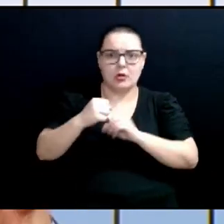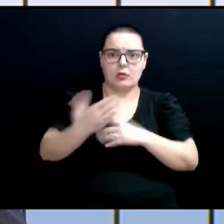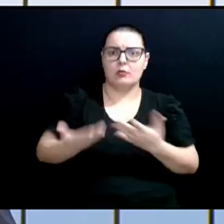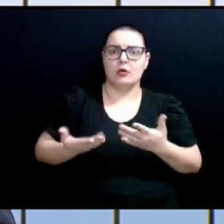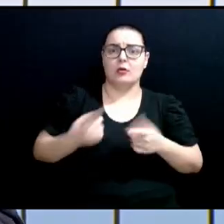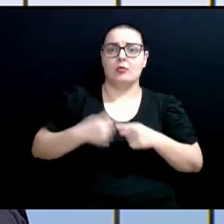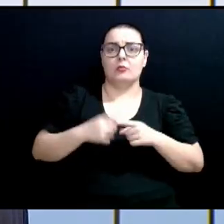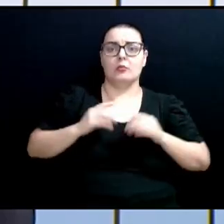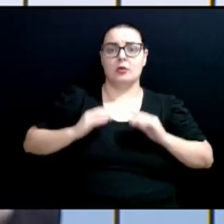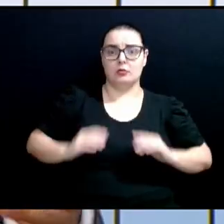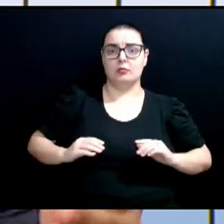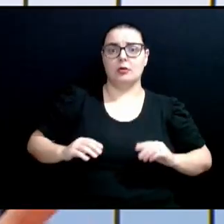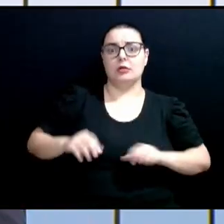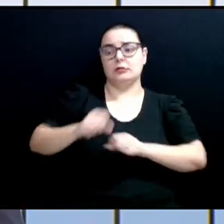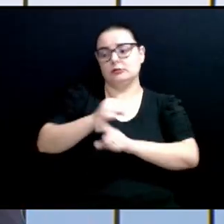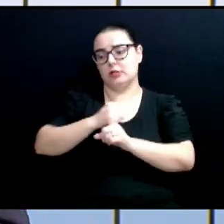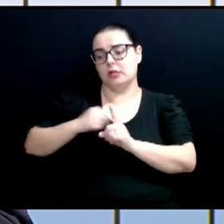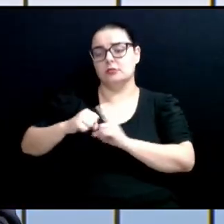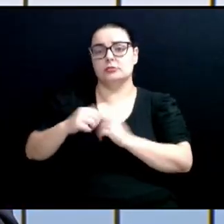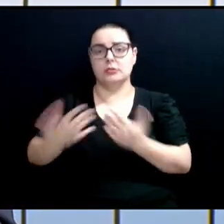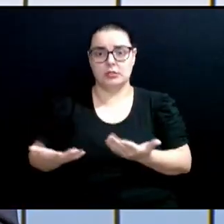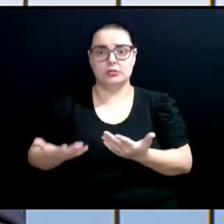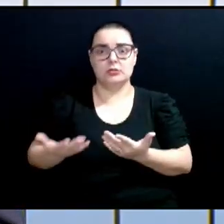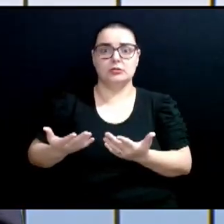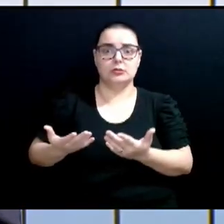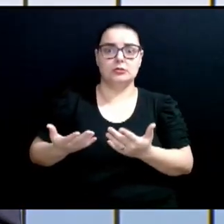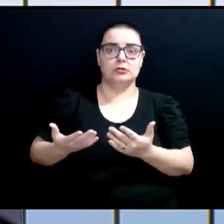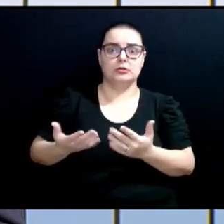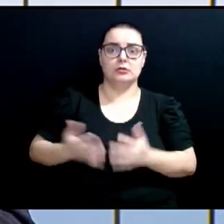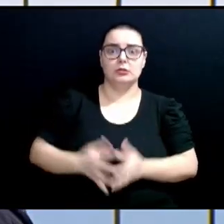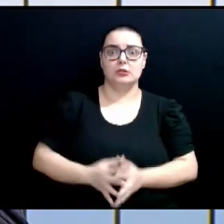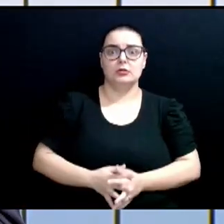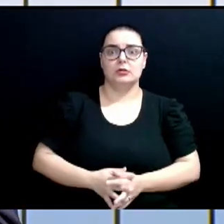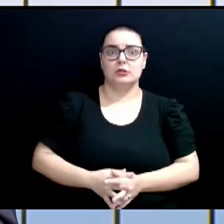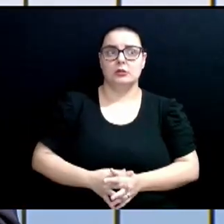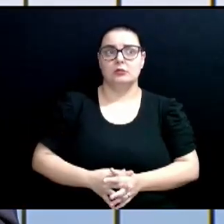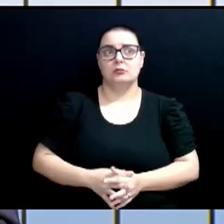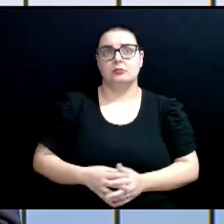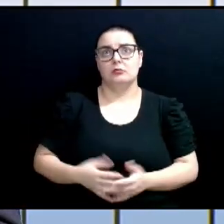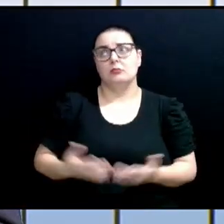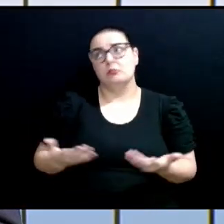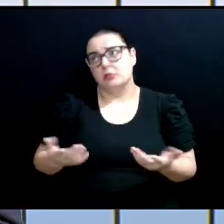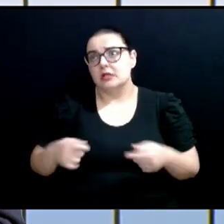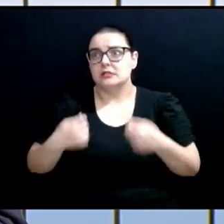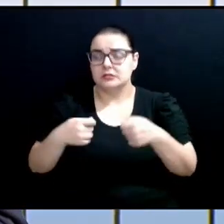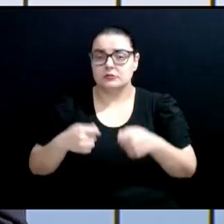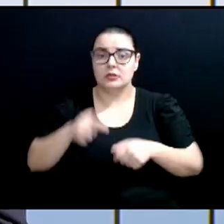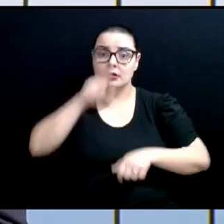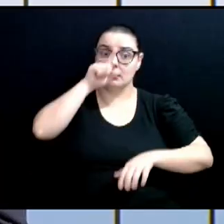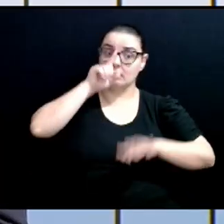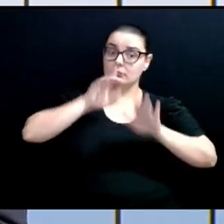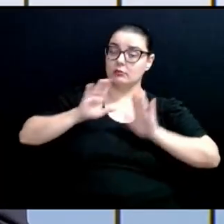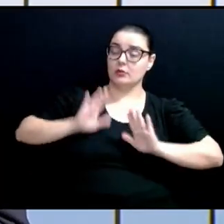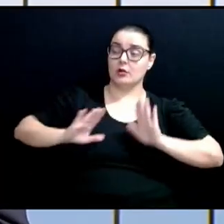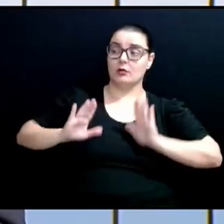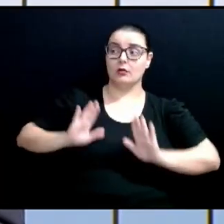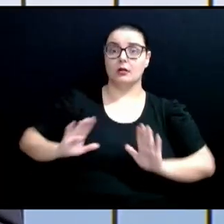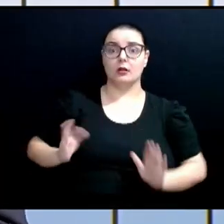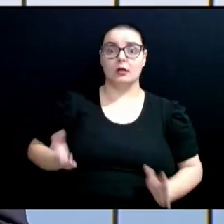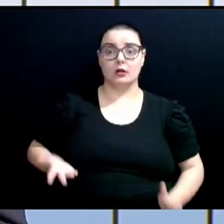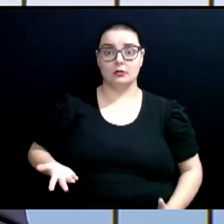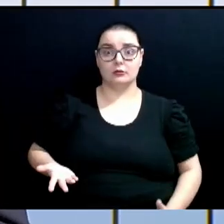na sociedade, a sociedade muda. Mas é também preciso ter uma certa cautela, né?